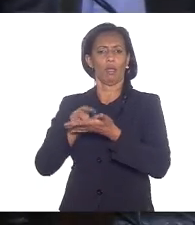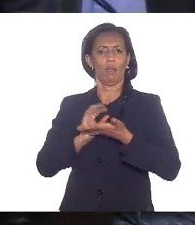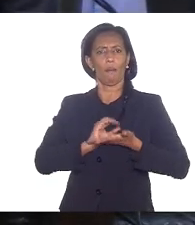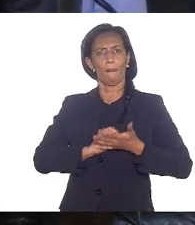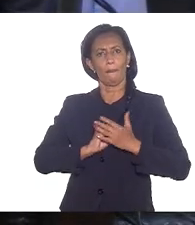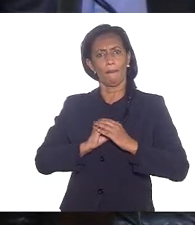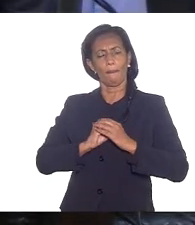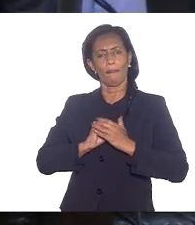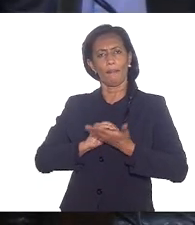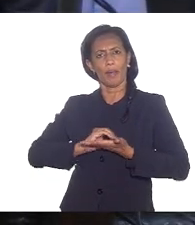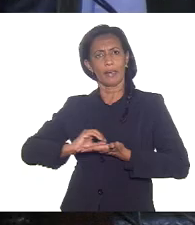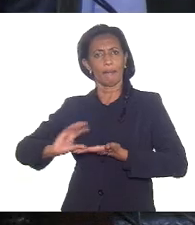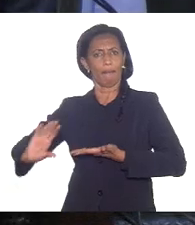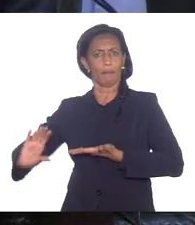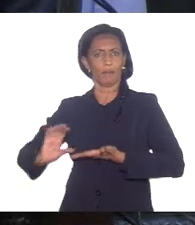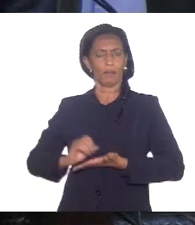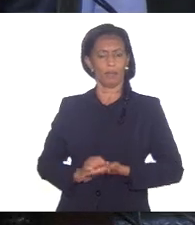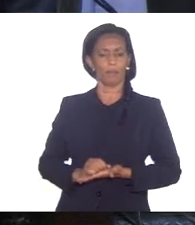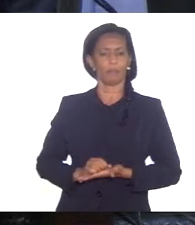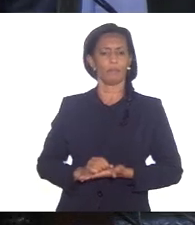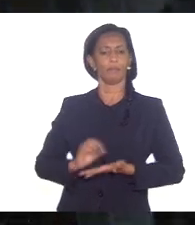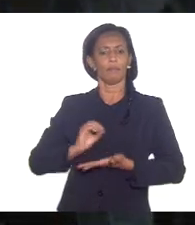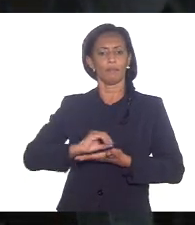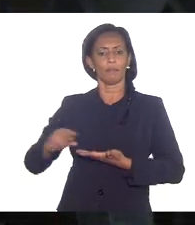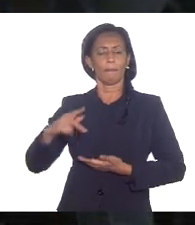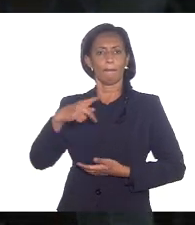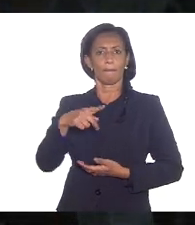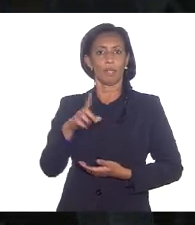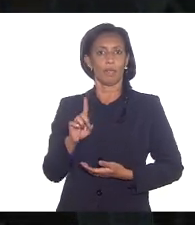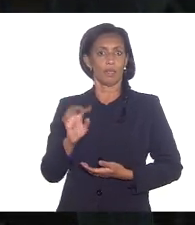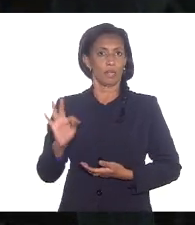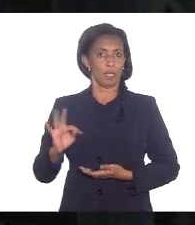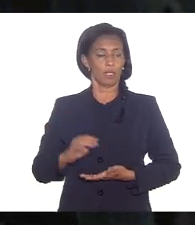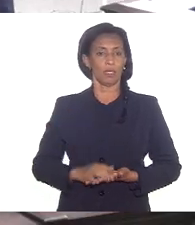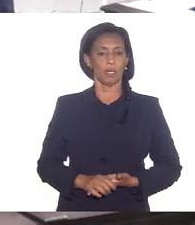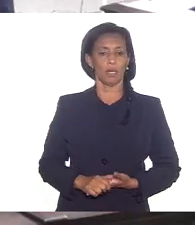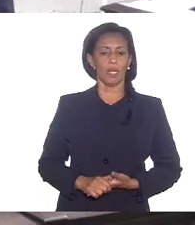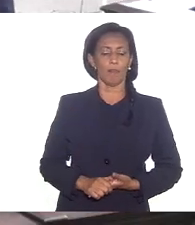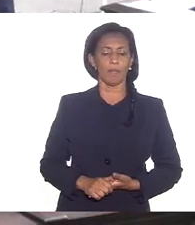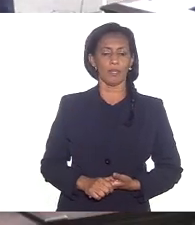uma bancada que deseja encaminhar encaminhar pelo PDT